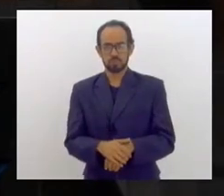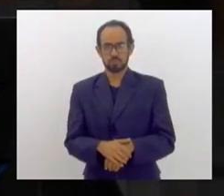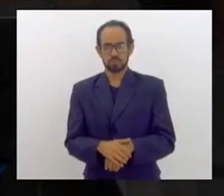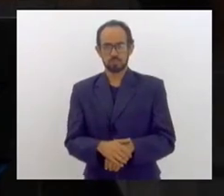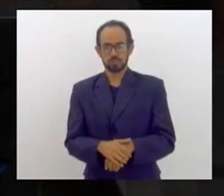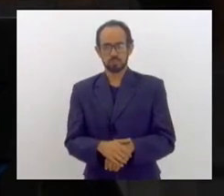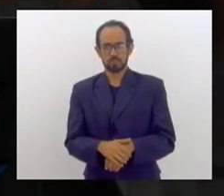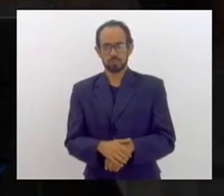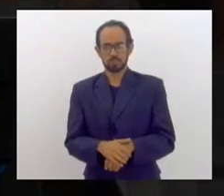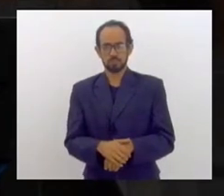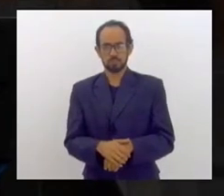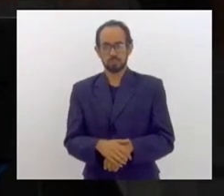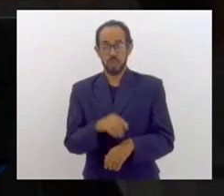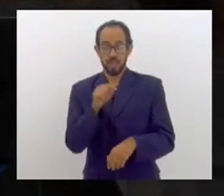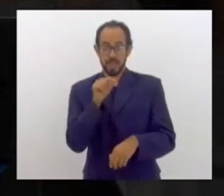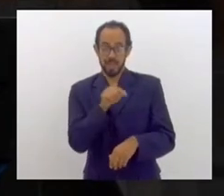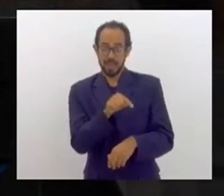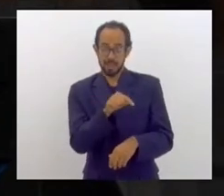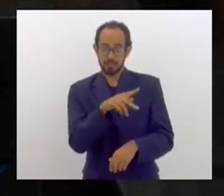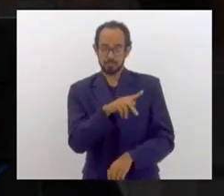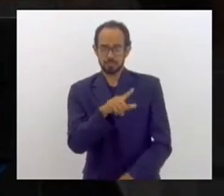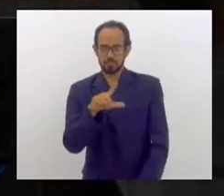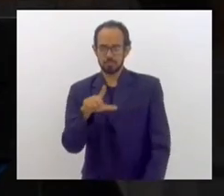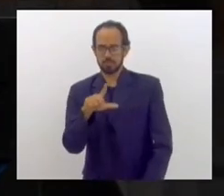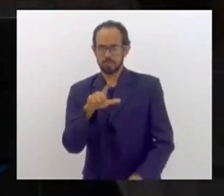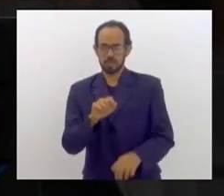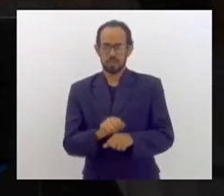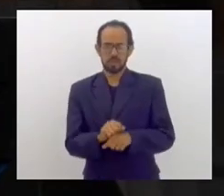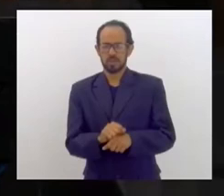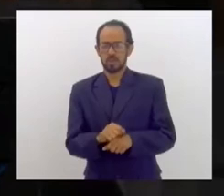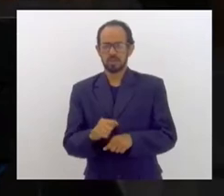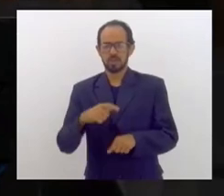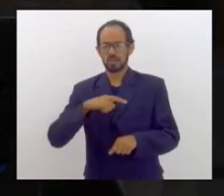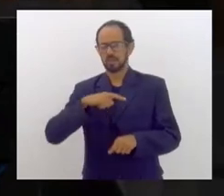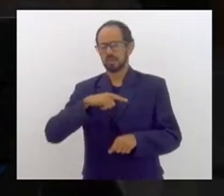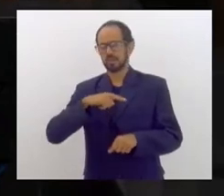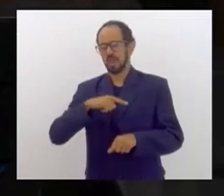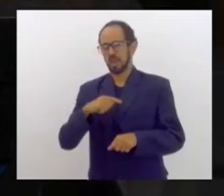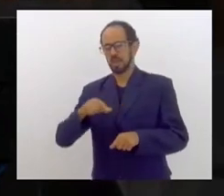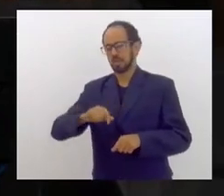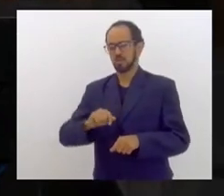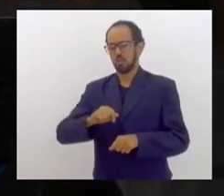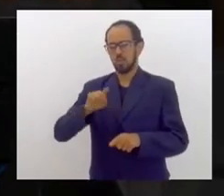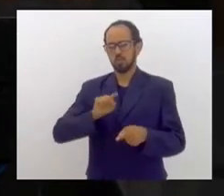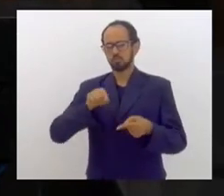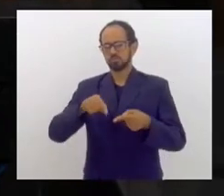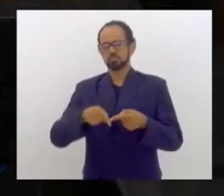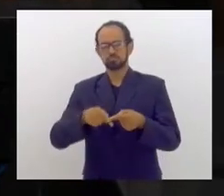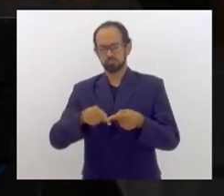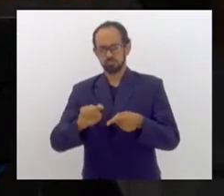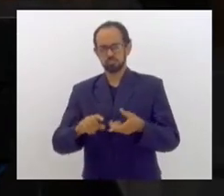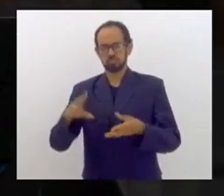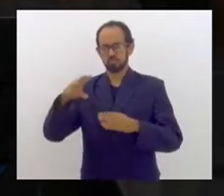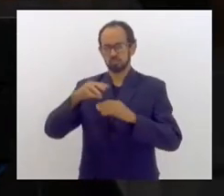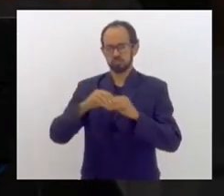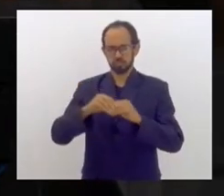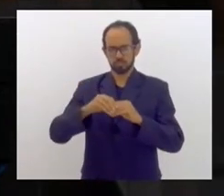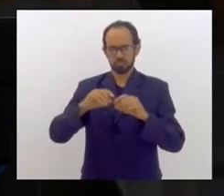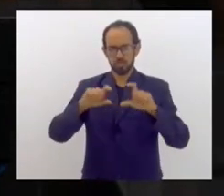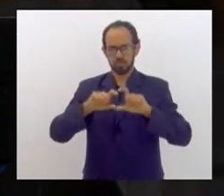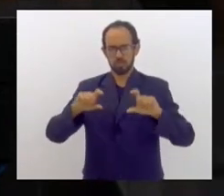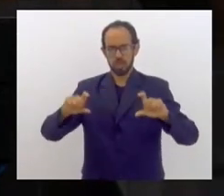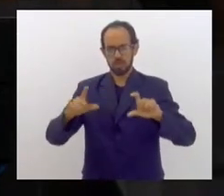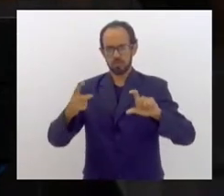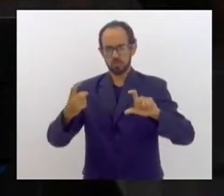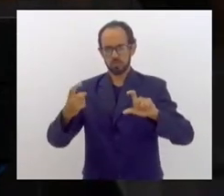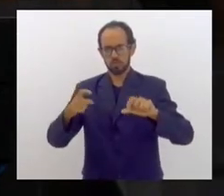O presente projeto de lei pretende acrescentar um parágrafo único ao